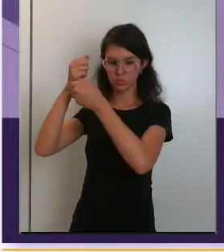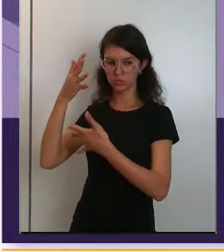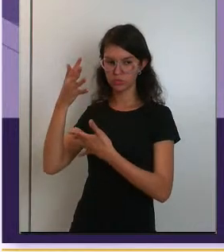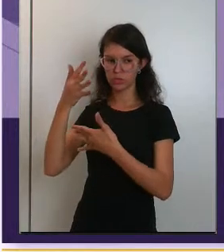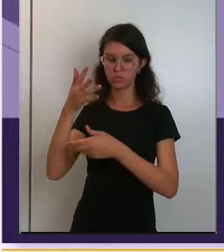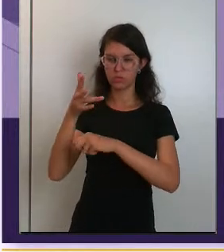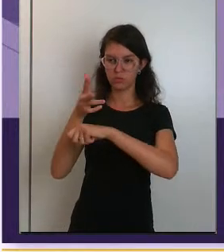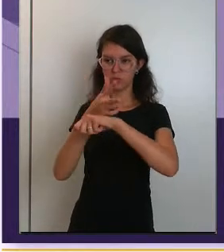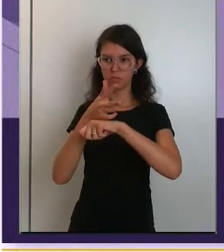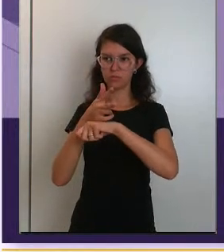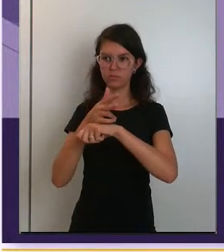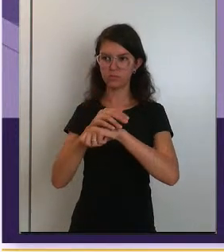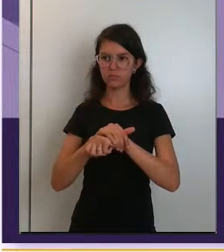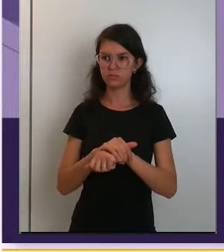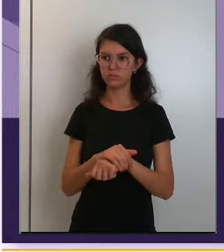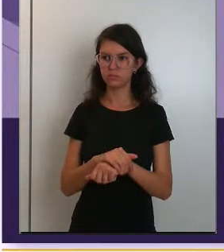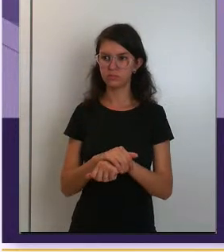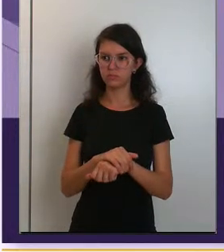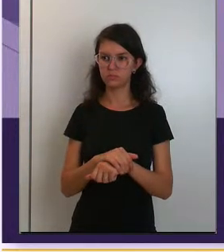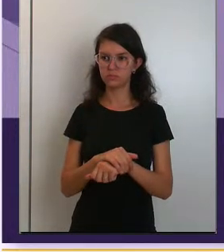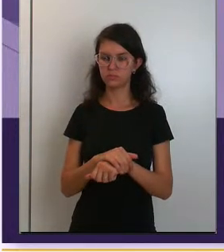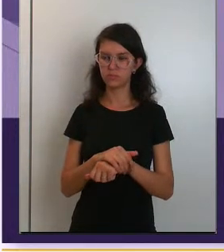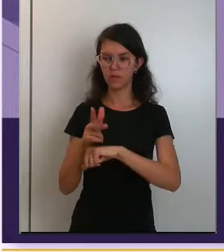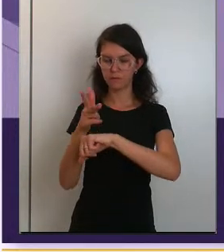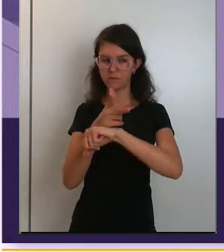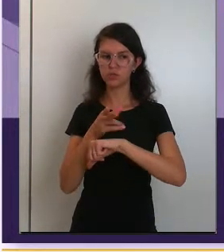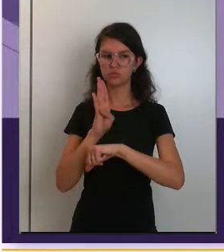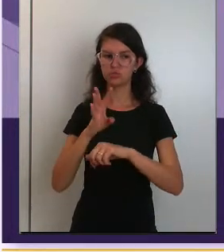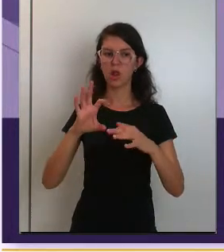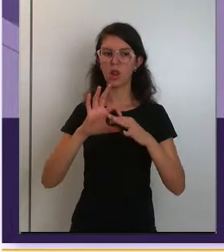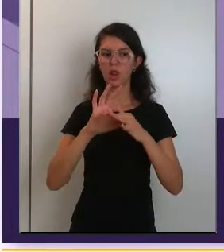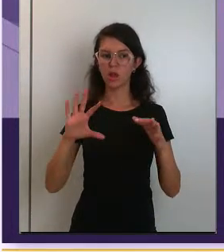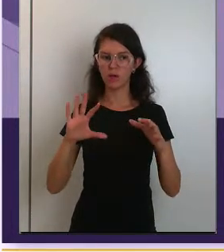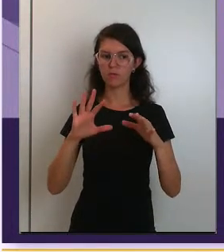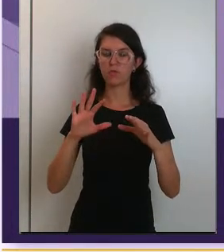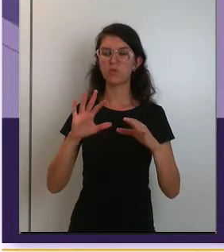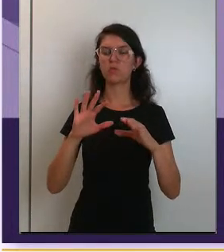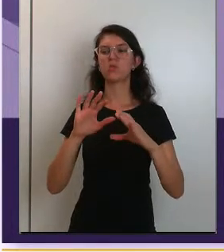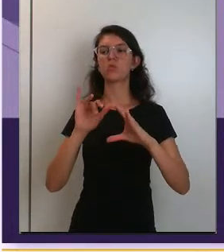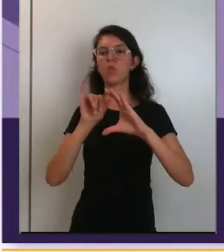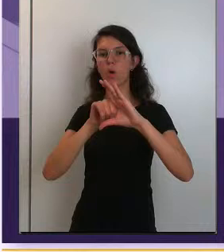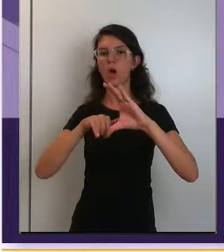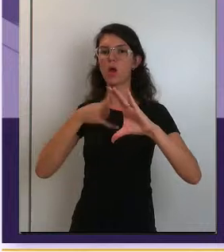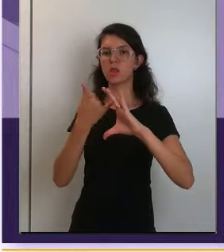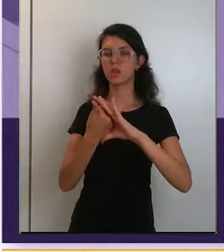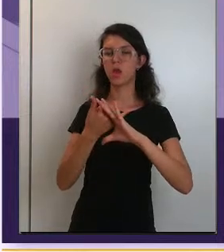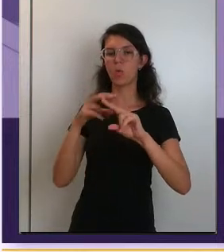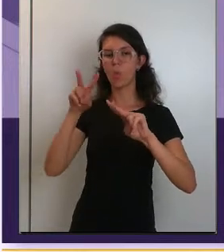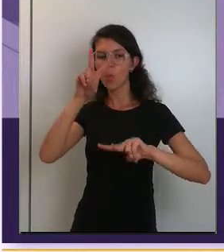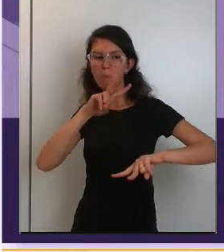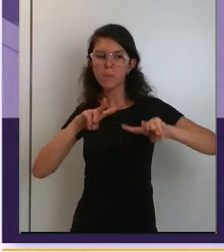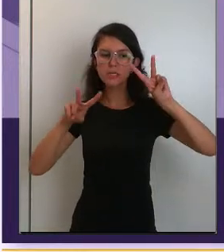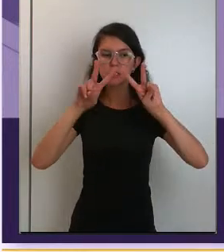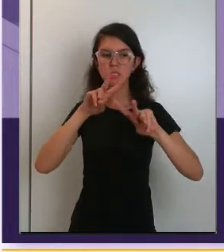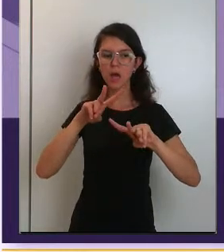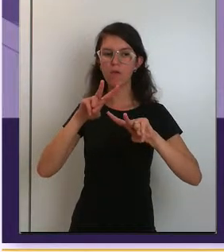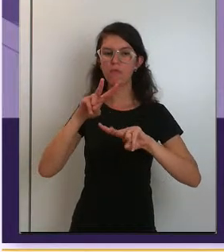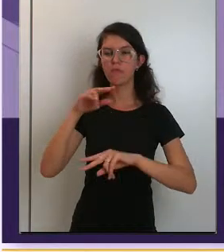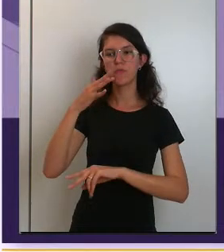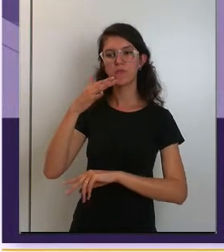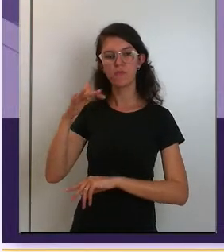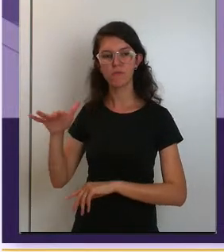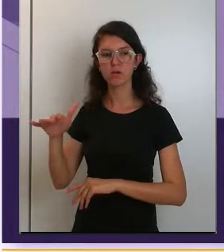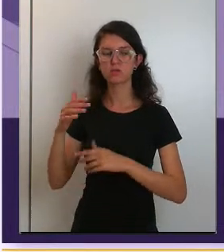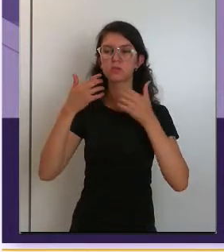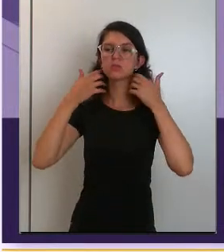o professor Cristiano mencionou já, eles estão disponíveis no canal do Observa Infância. Tá? De perguntas que eu vejo aqui